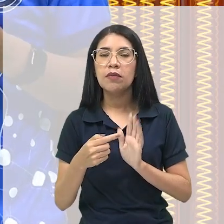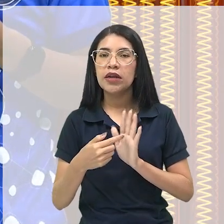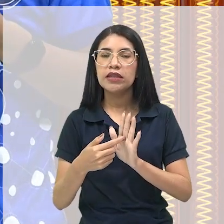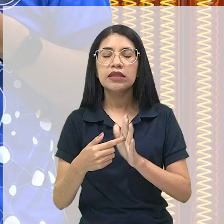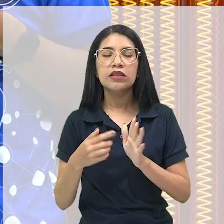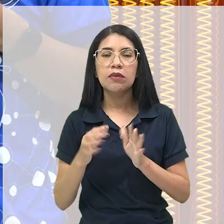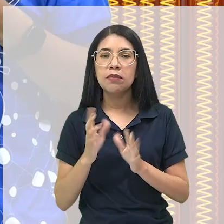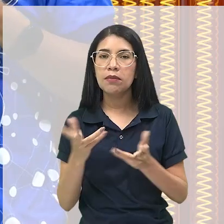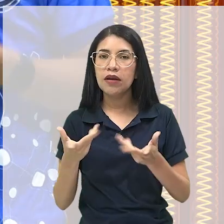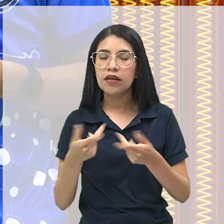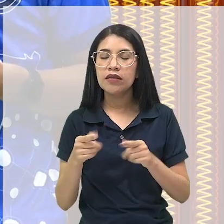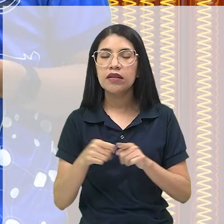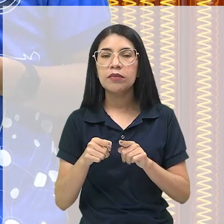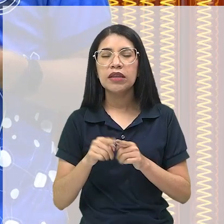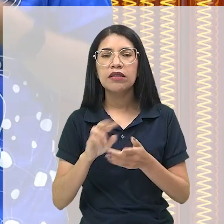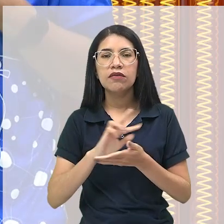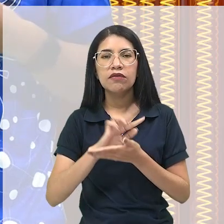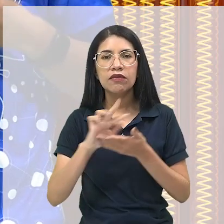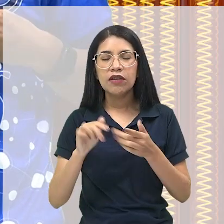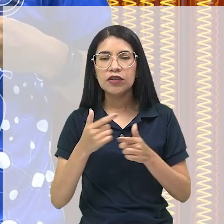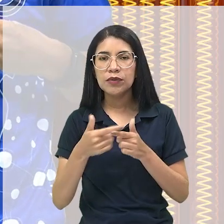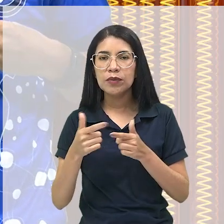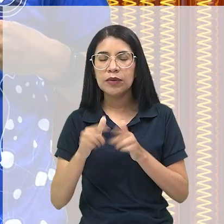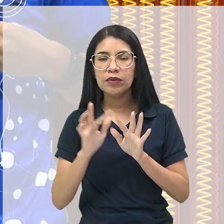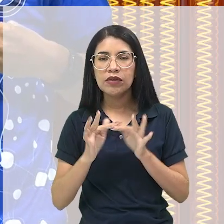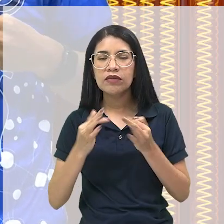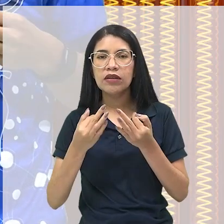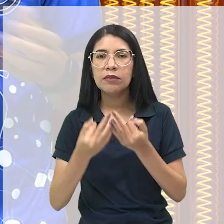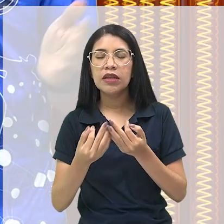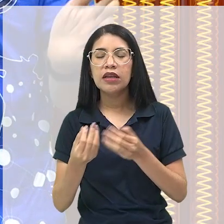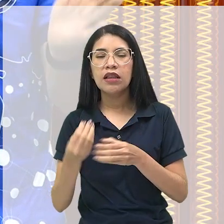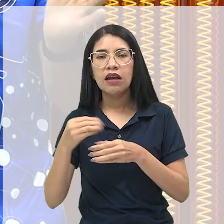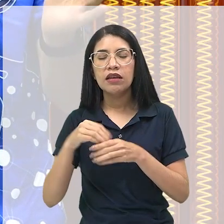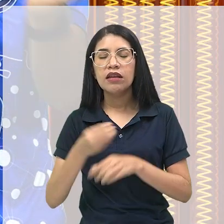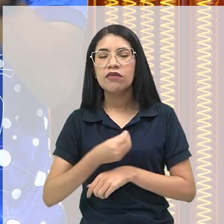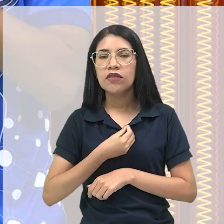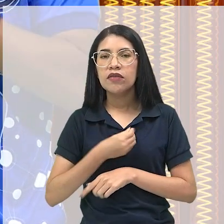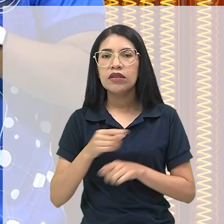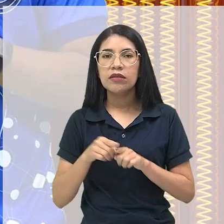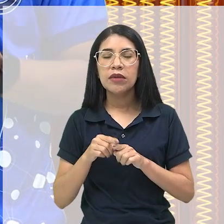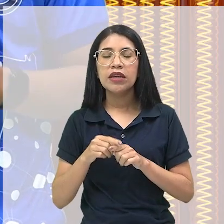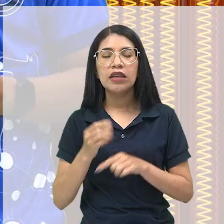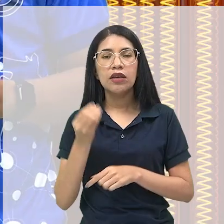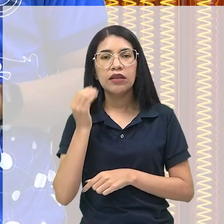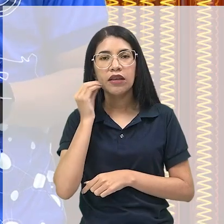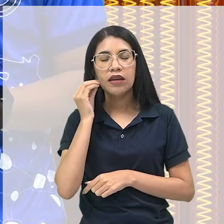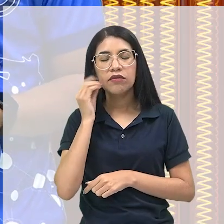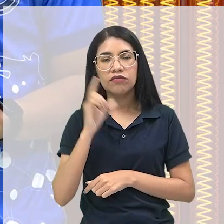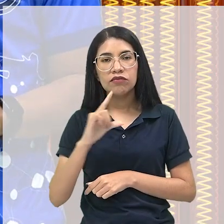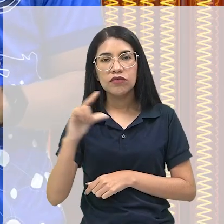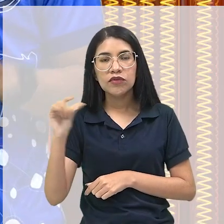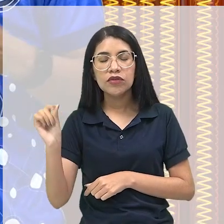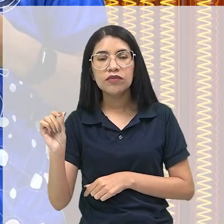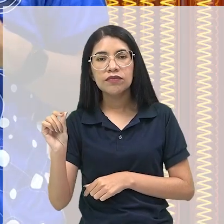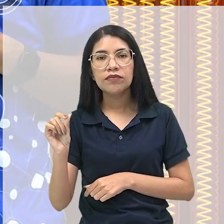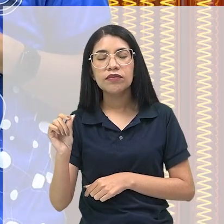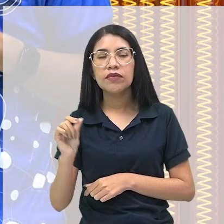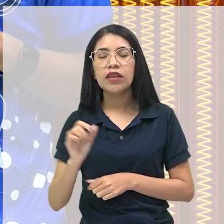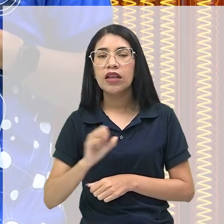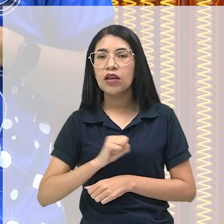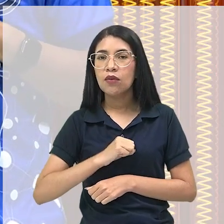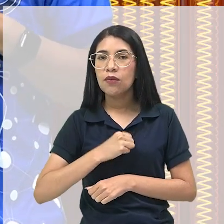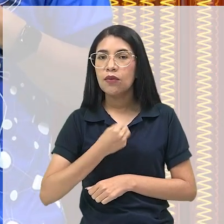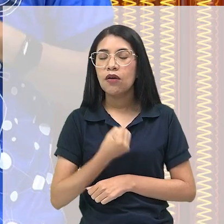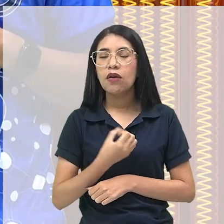boa, onde ele tem uma série de problemas com a família da qual ele vive e ele simplesmente vai embora, né, com muito ódio